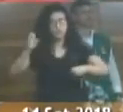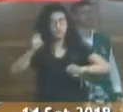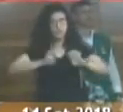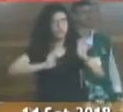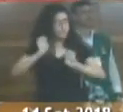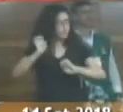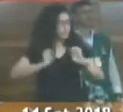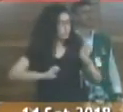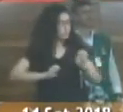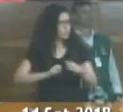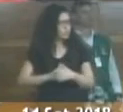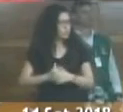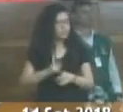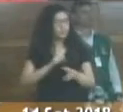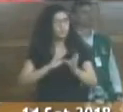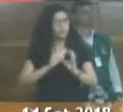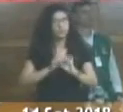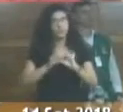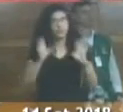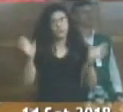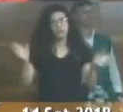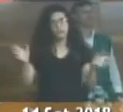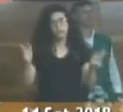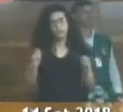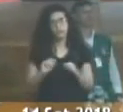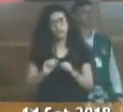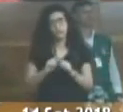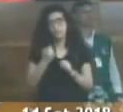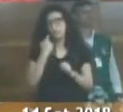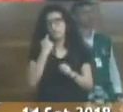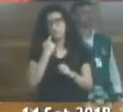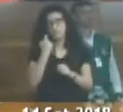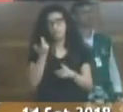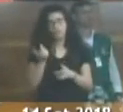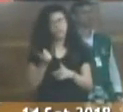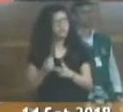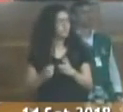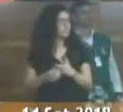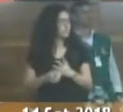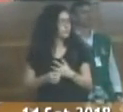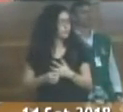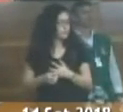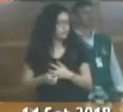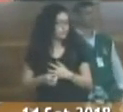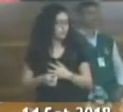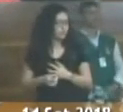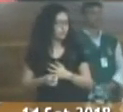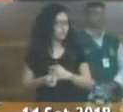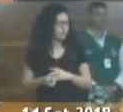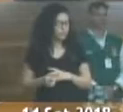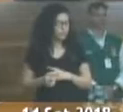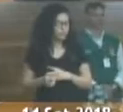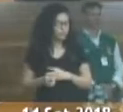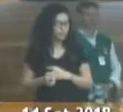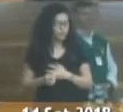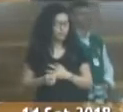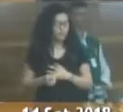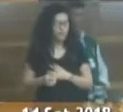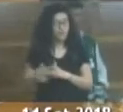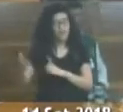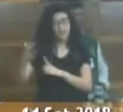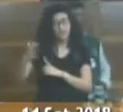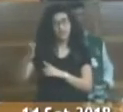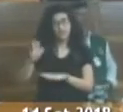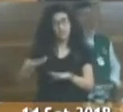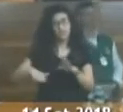indústria tendo livre acesso, né, e fazendo uma pesca muitas vezes predatória. Esse tensionamento também vem,